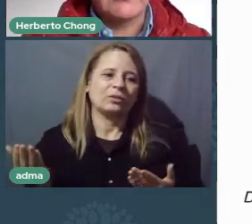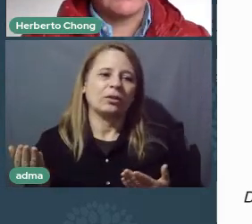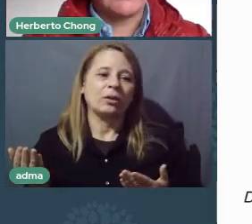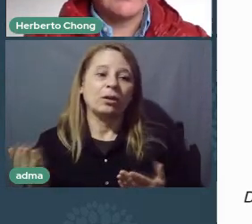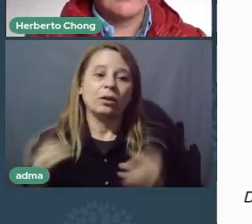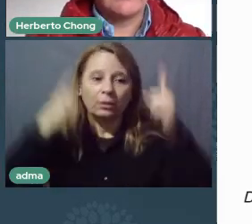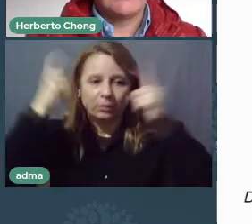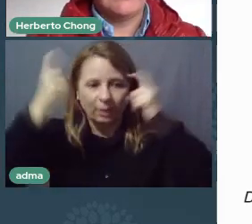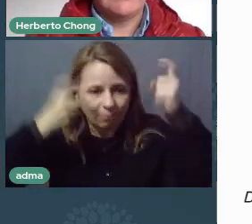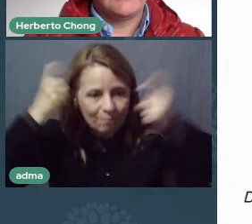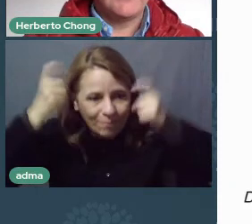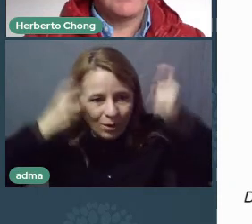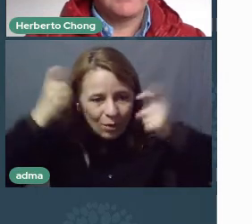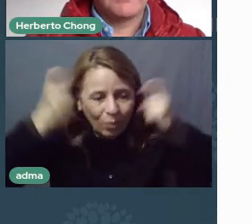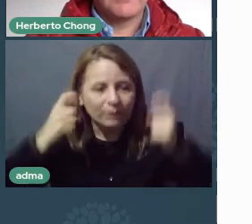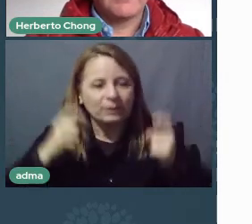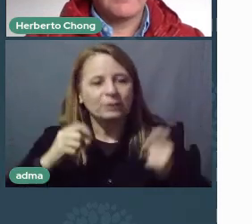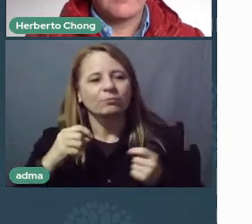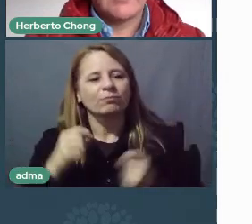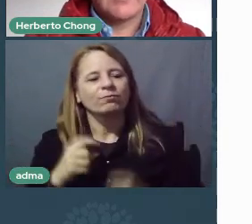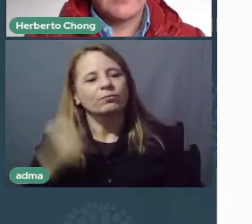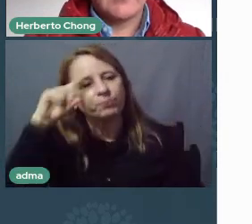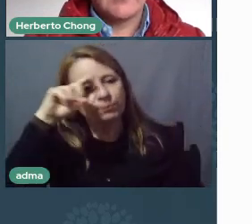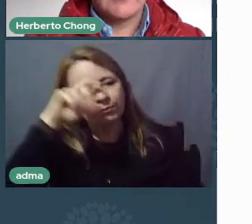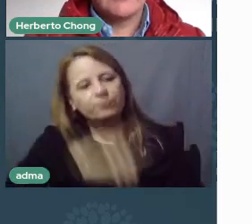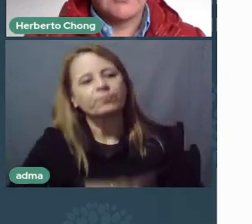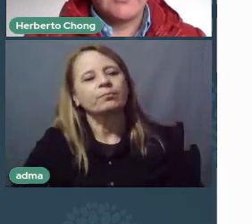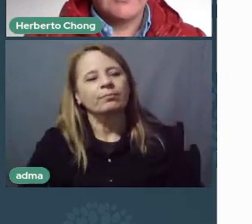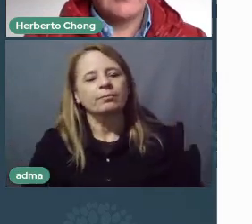preocupam tanto. Seguinte.